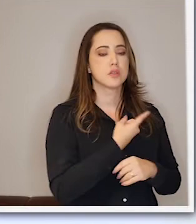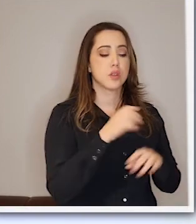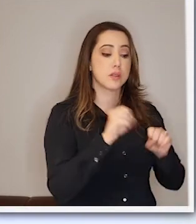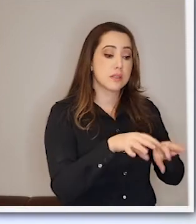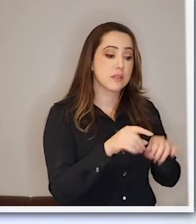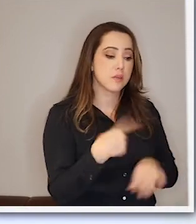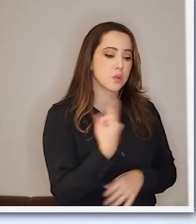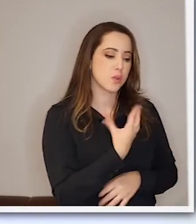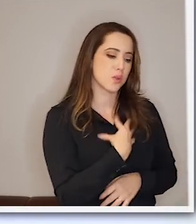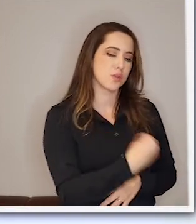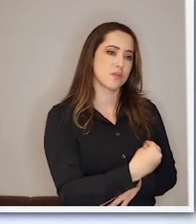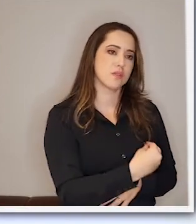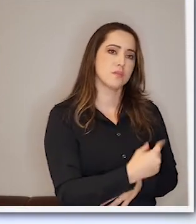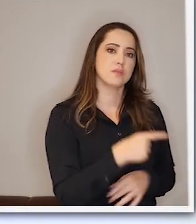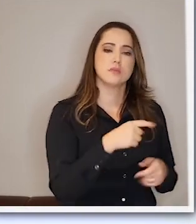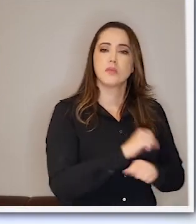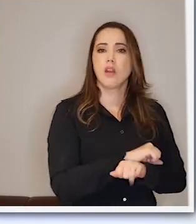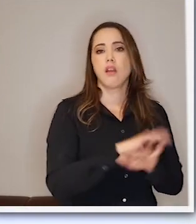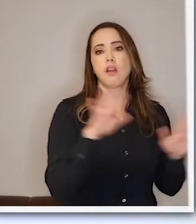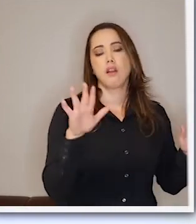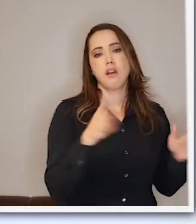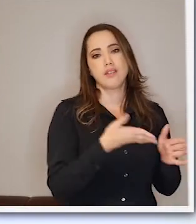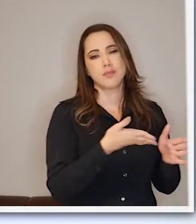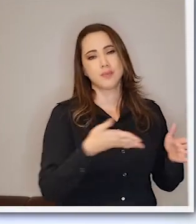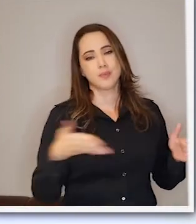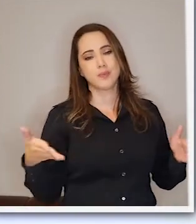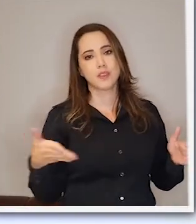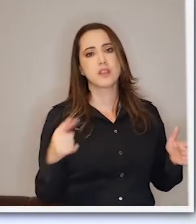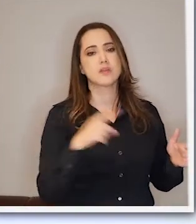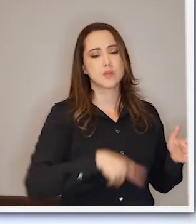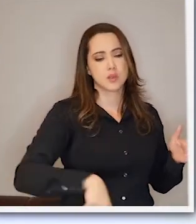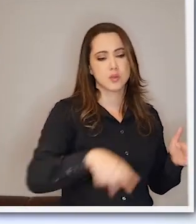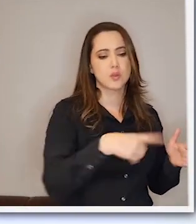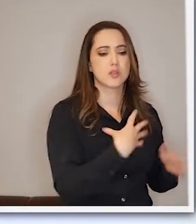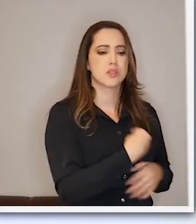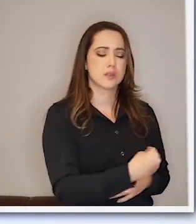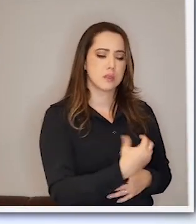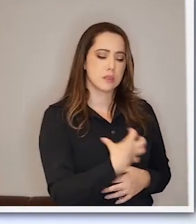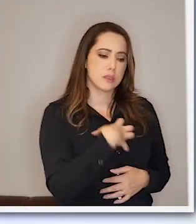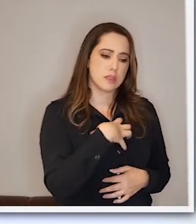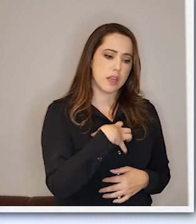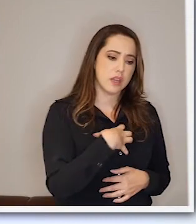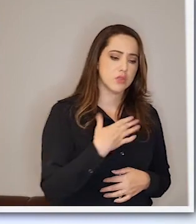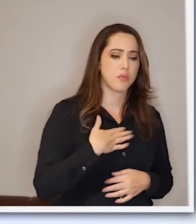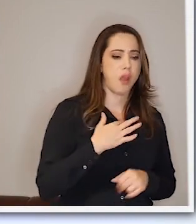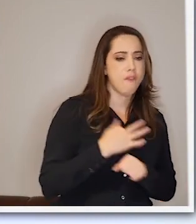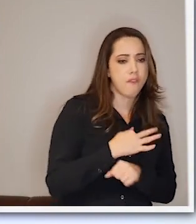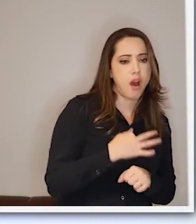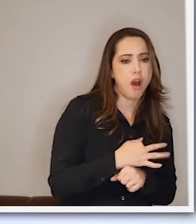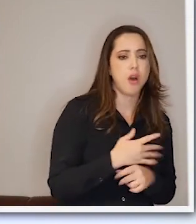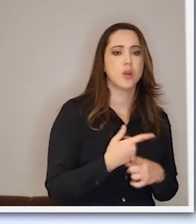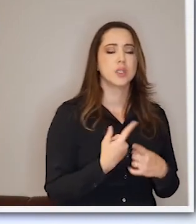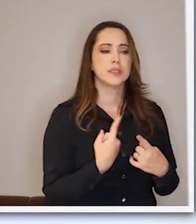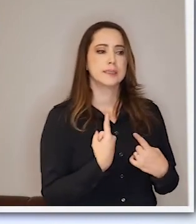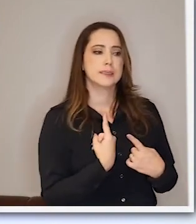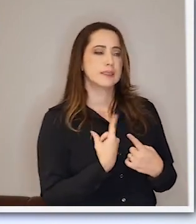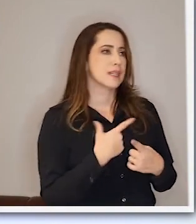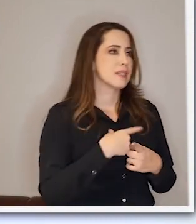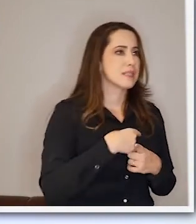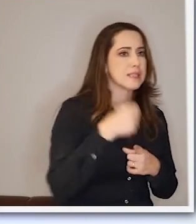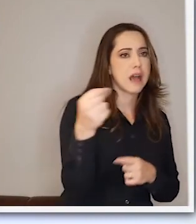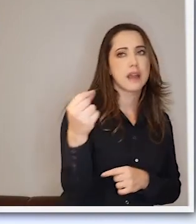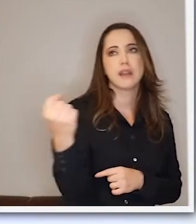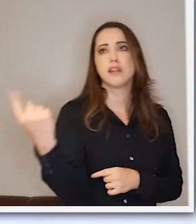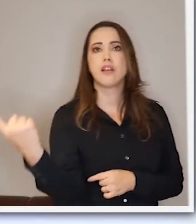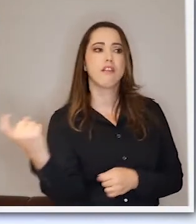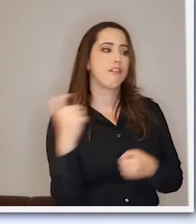contou. Então, conversamos, oramos e orientamos nossos filhos. É claro que nesse período